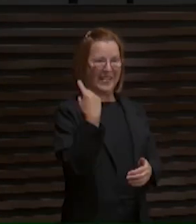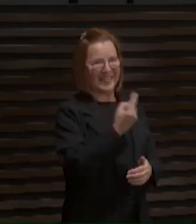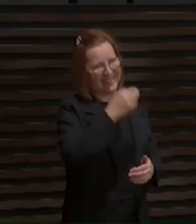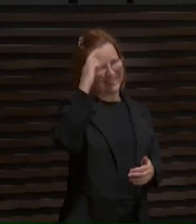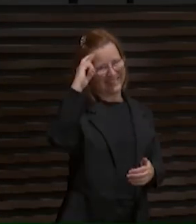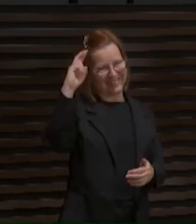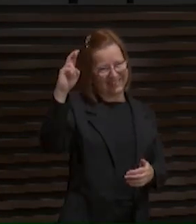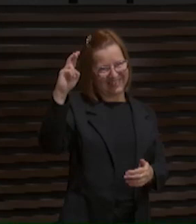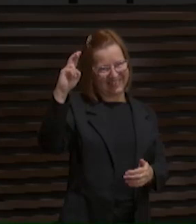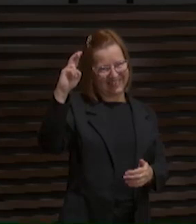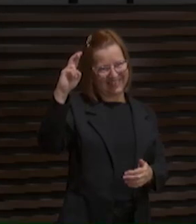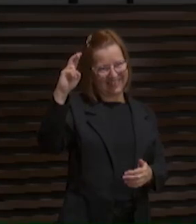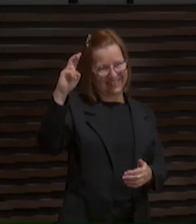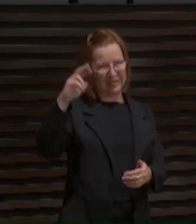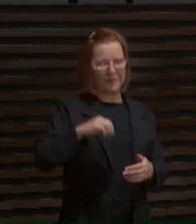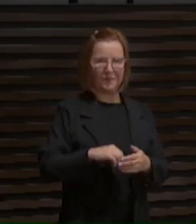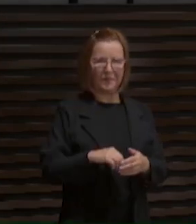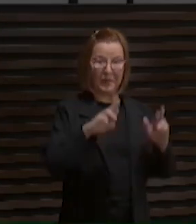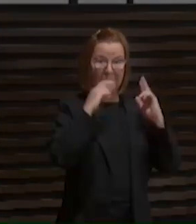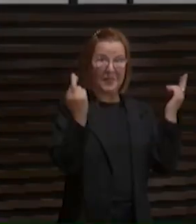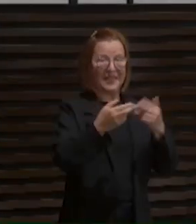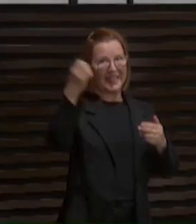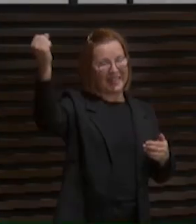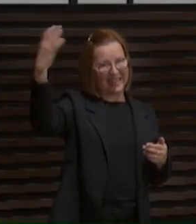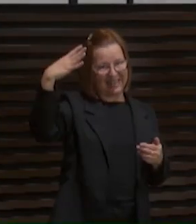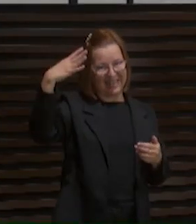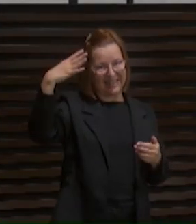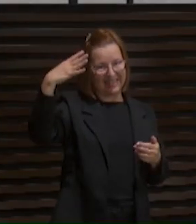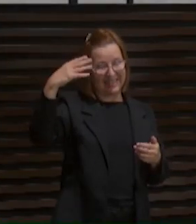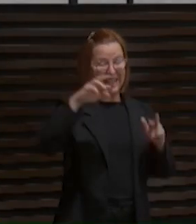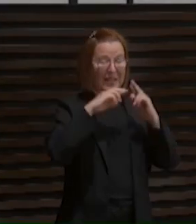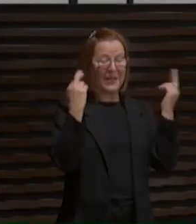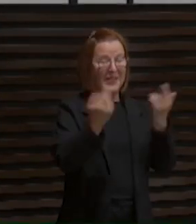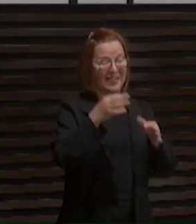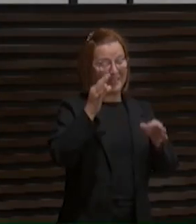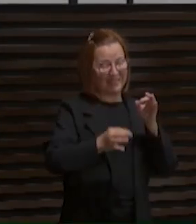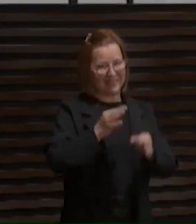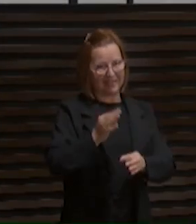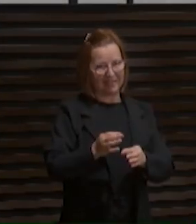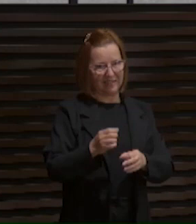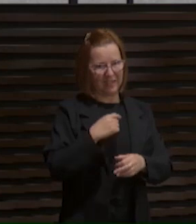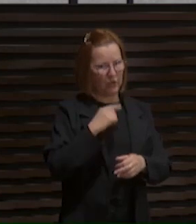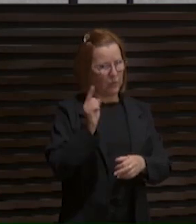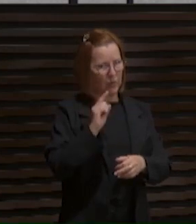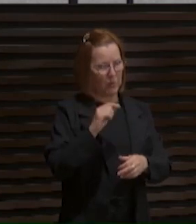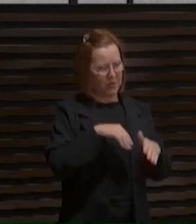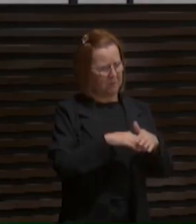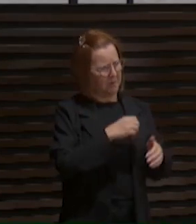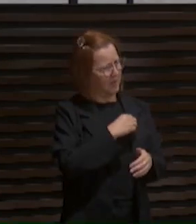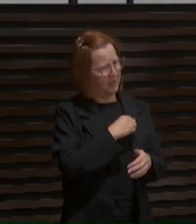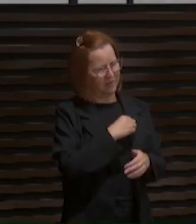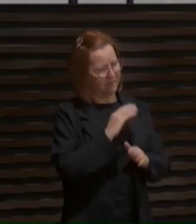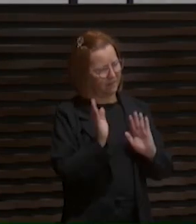nosso Senhor. O reino da graça é um reino de justiça. Eu não estou debaixo do pecado, mas eu